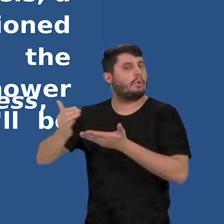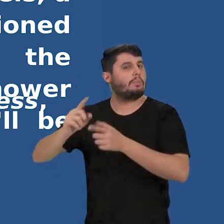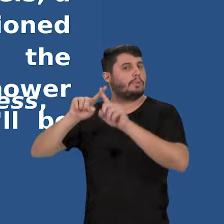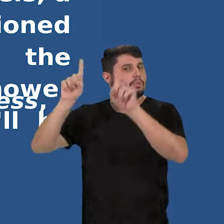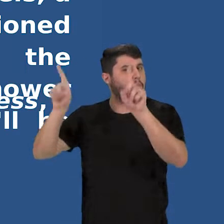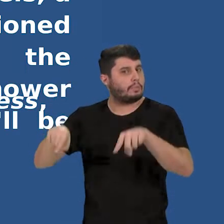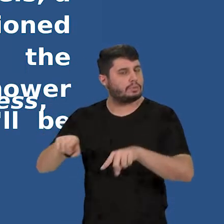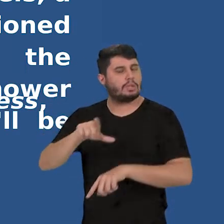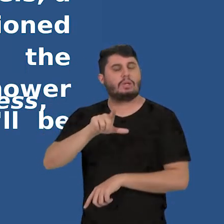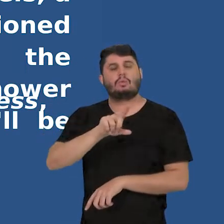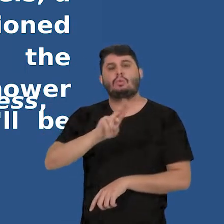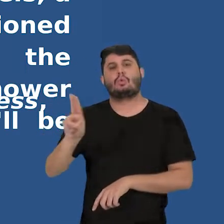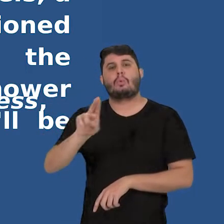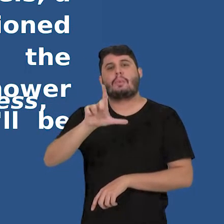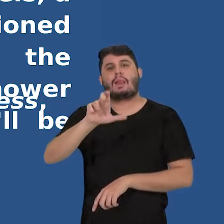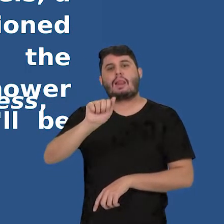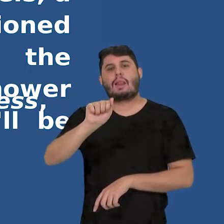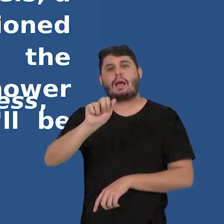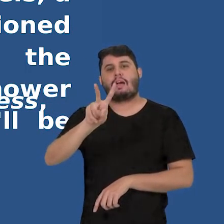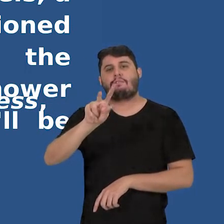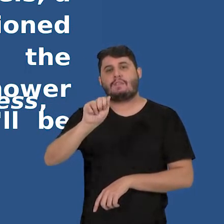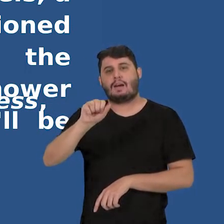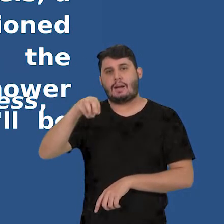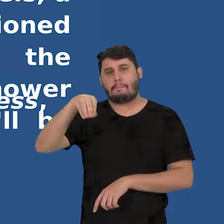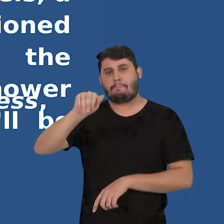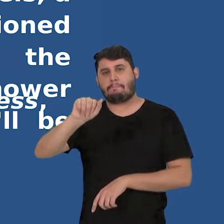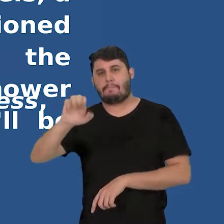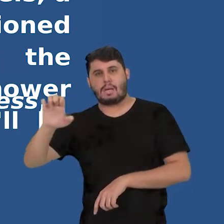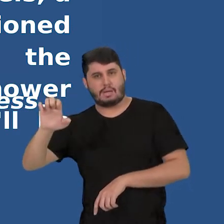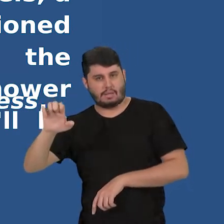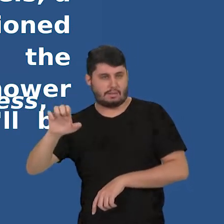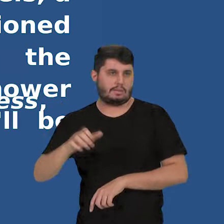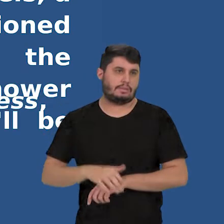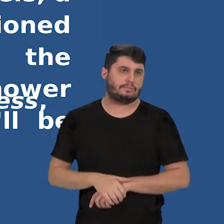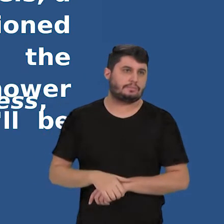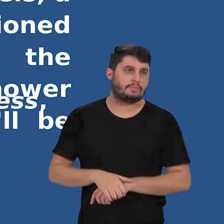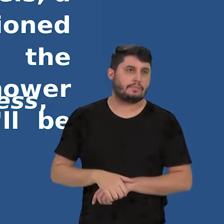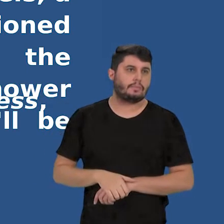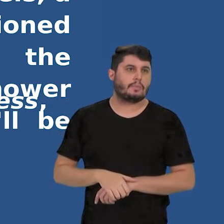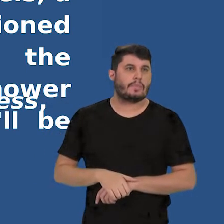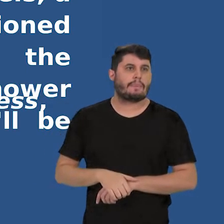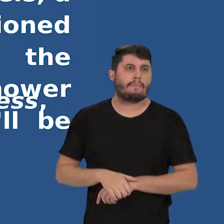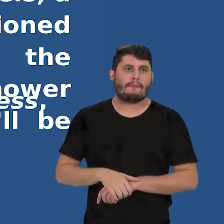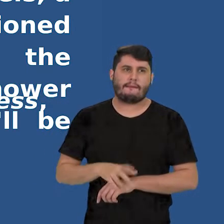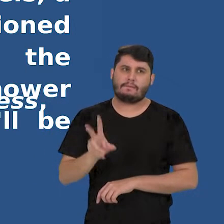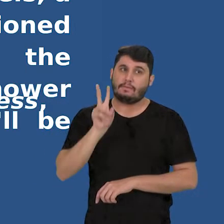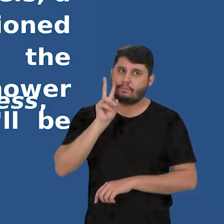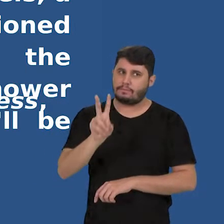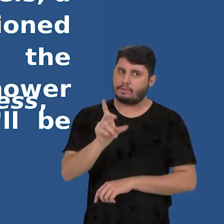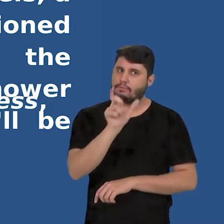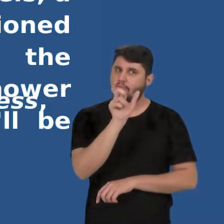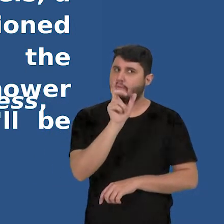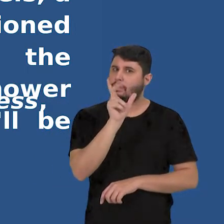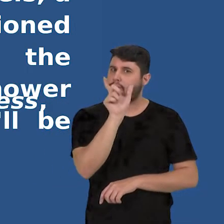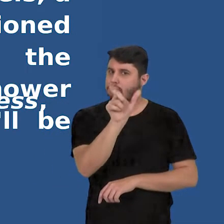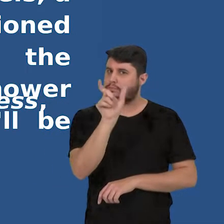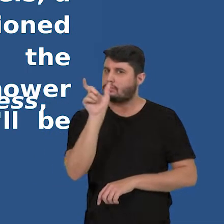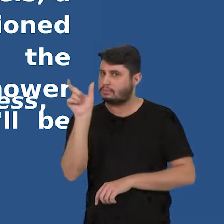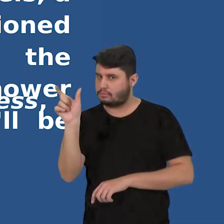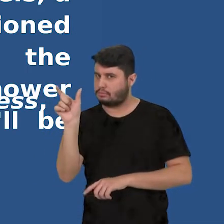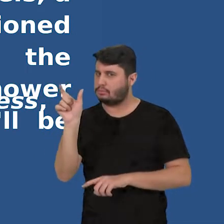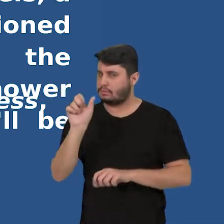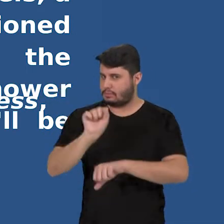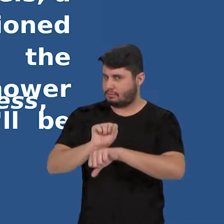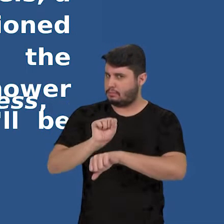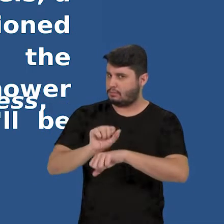chamado Lava Mai, eu acho que é essa a pronúncia, que são isso aqui em Wills. Vamos deixar isso aqui quieto, tá? Que eu não vou dando resposta para vocês,